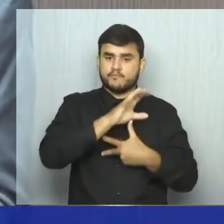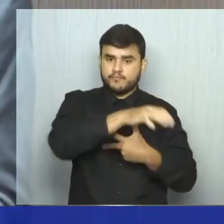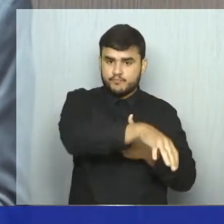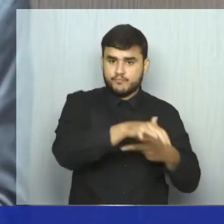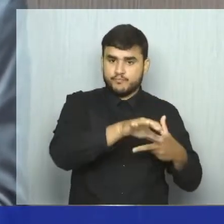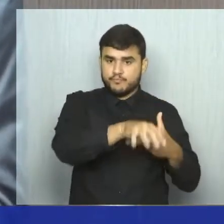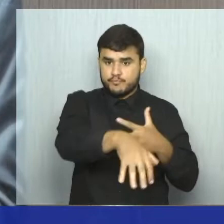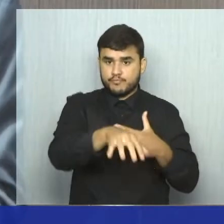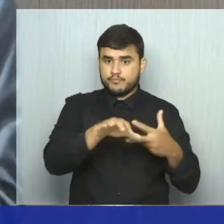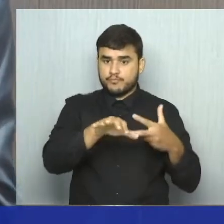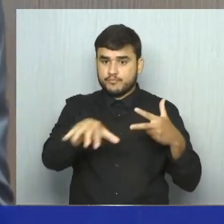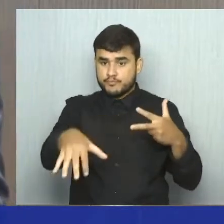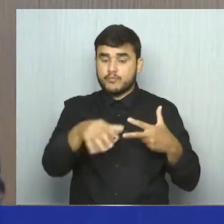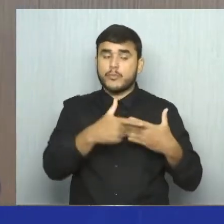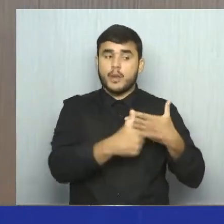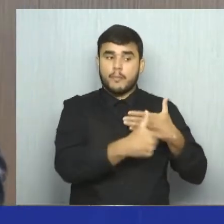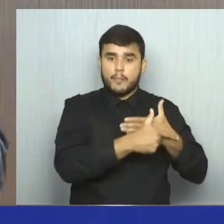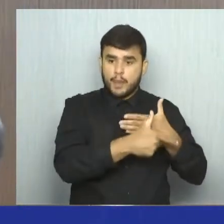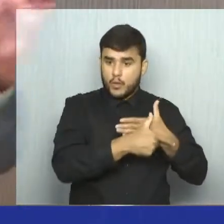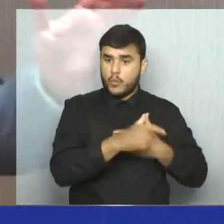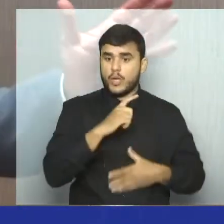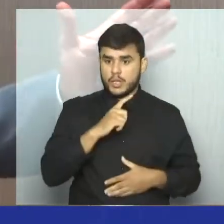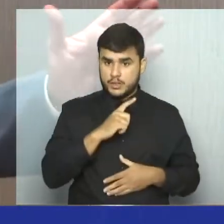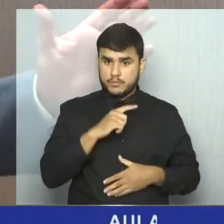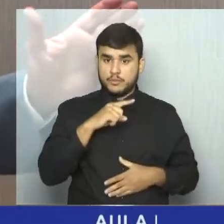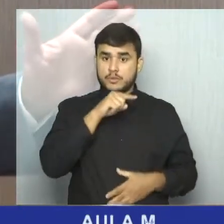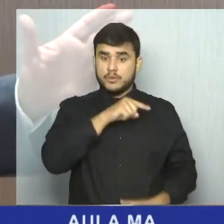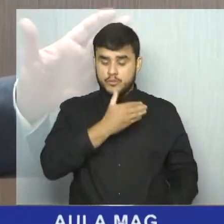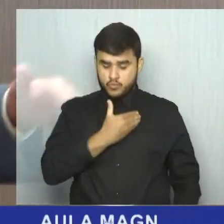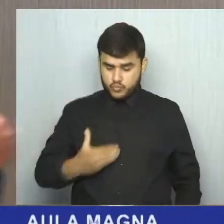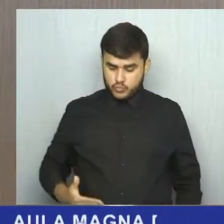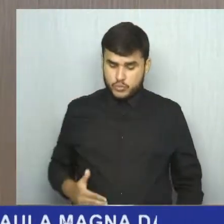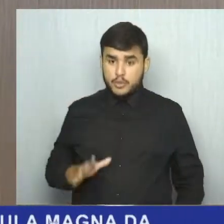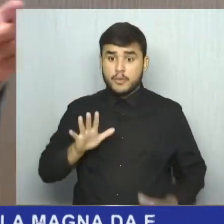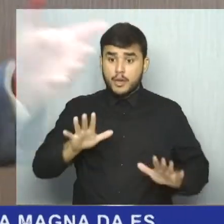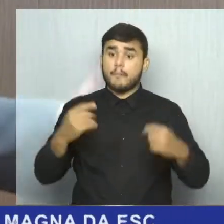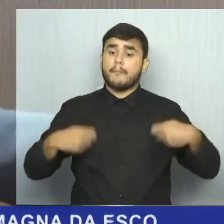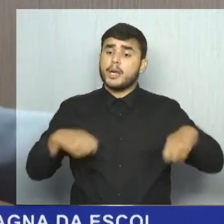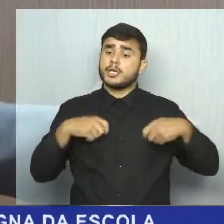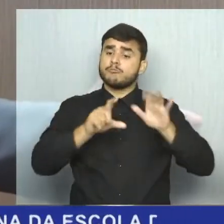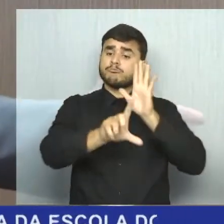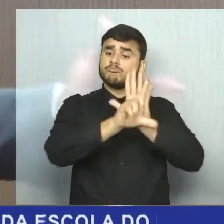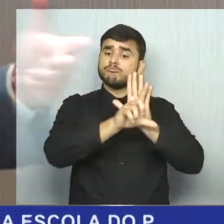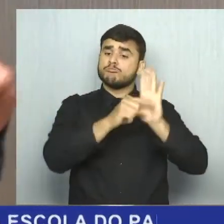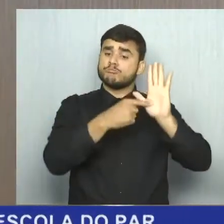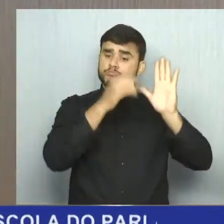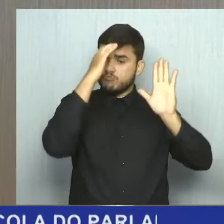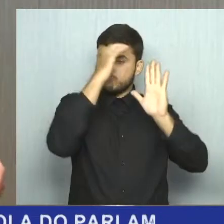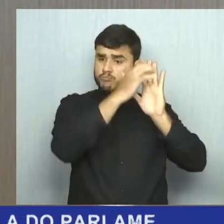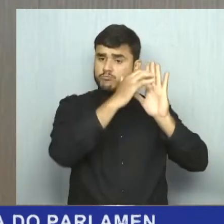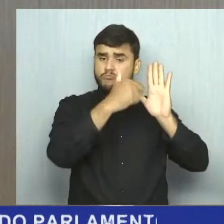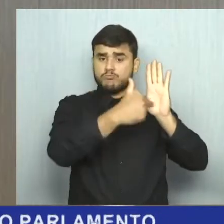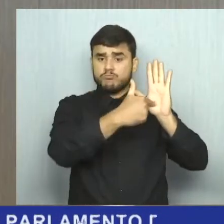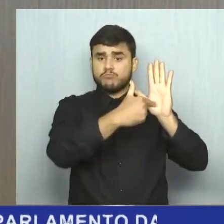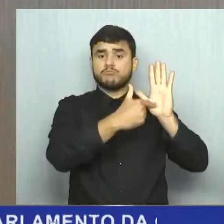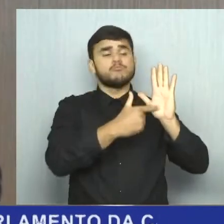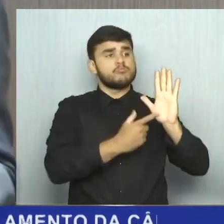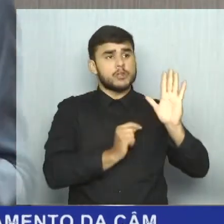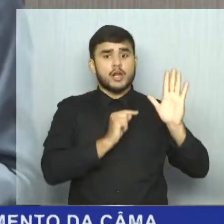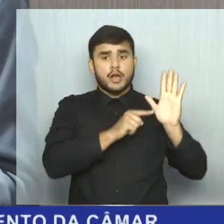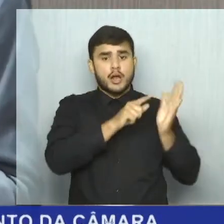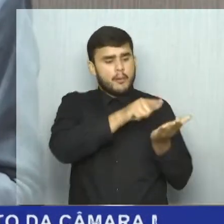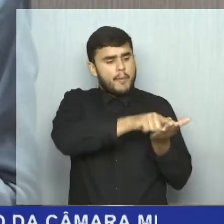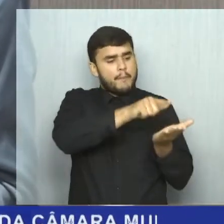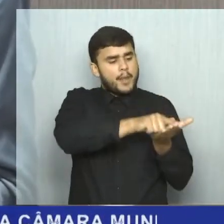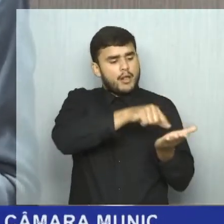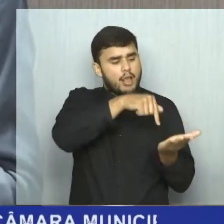que há uma função do Estado que é executar as leis. Sair do papel, diria um brasileiro dos tempos sofridos